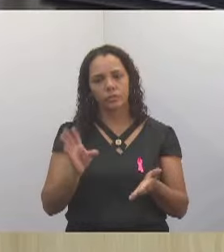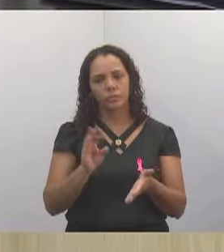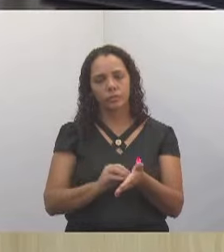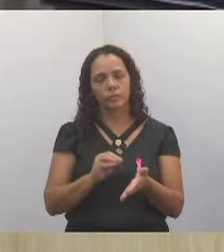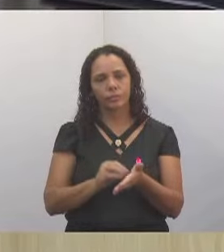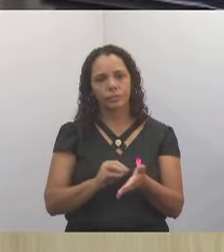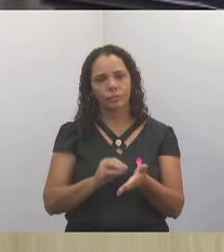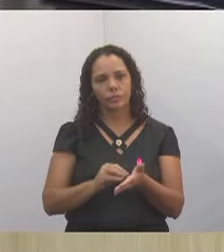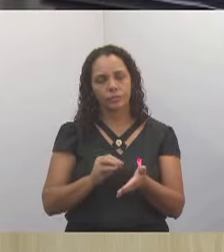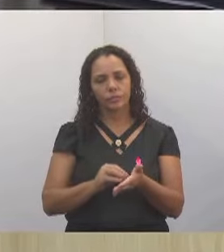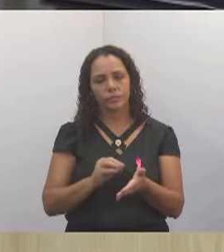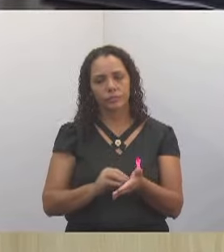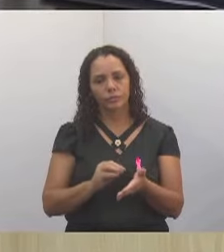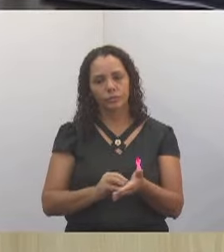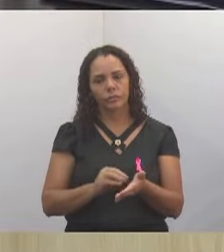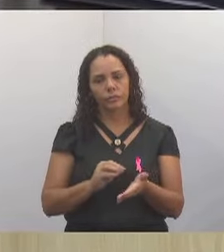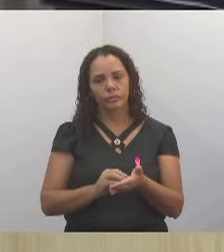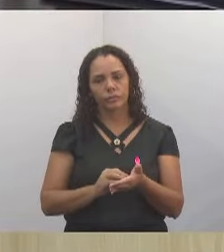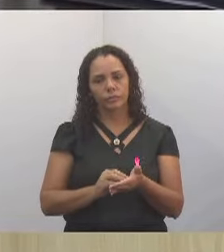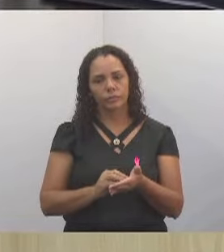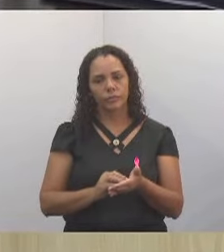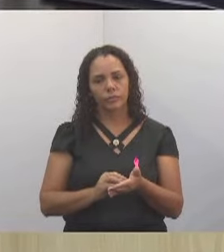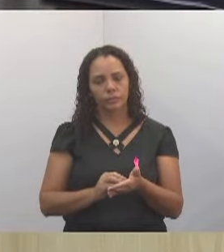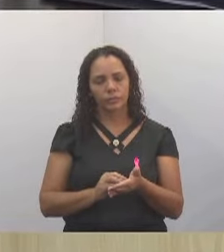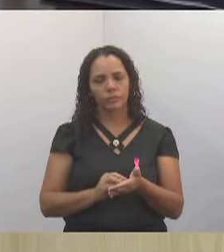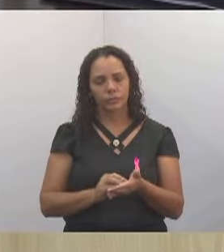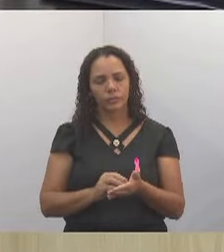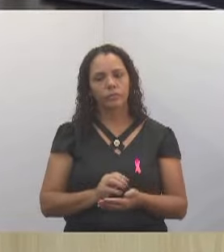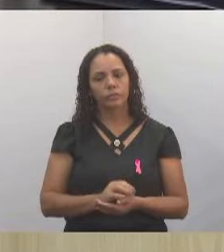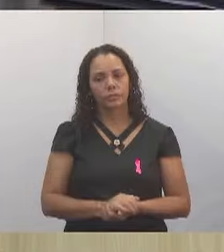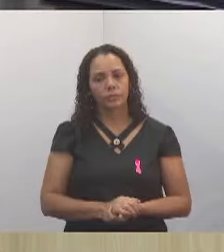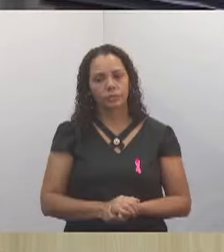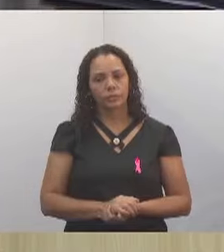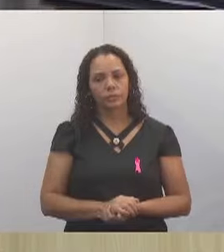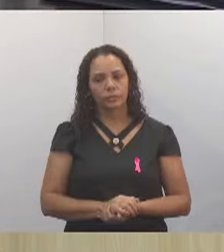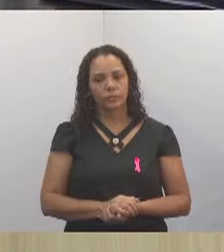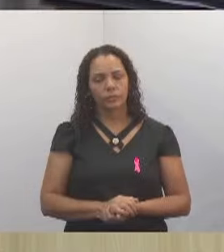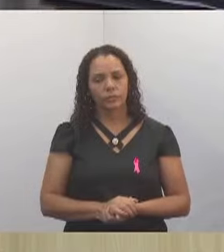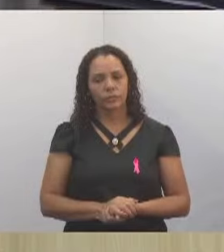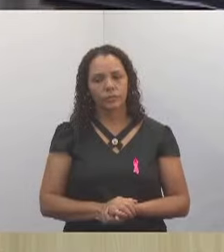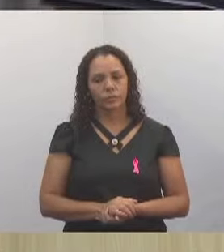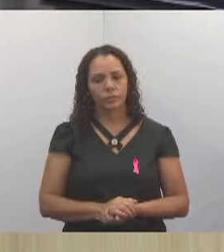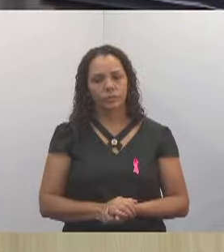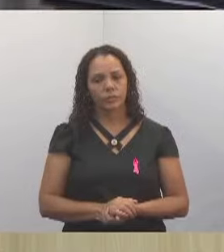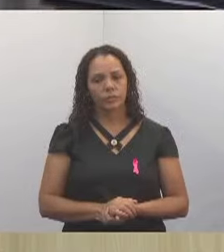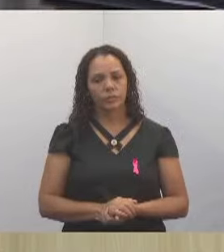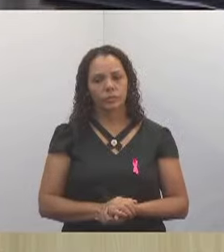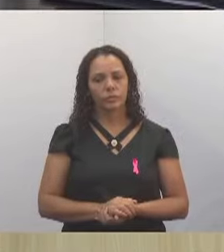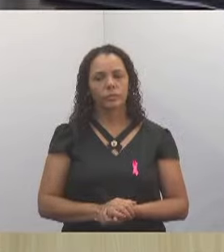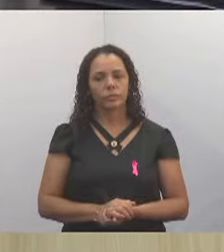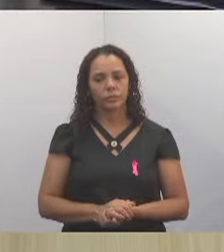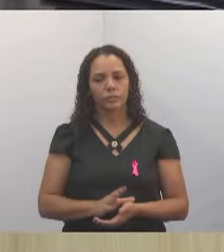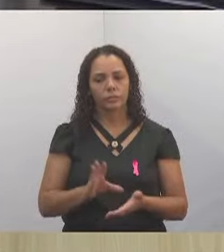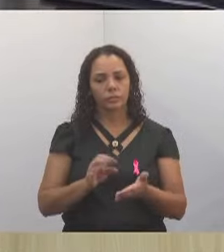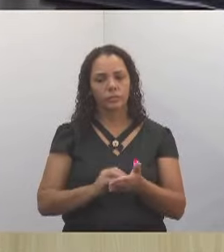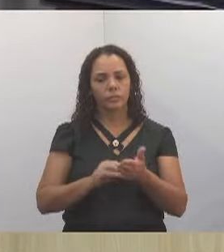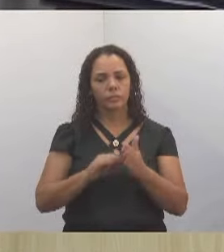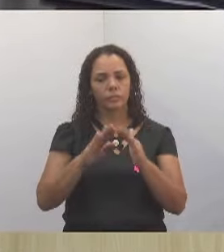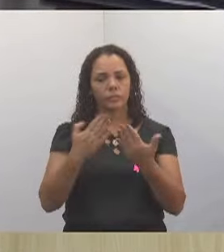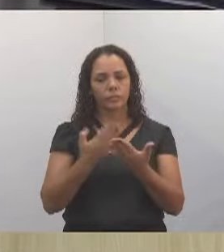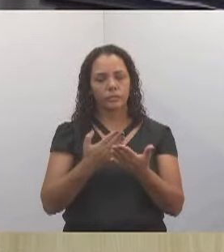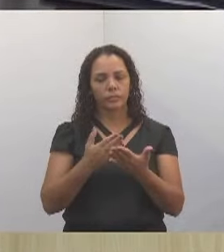foi direcionada em quantidade suficiente para o estoque da farmácia de Jacareí.